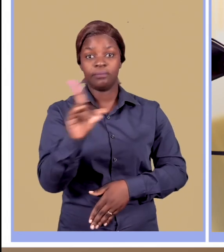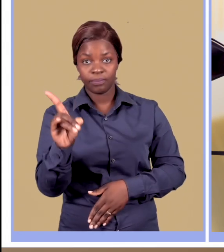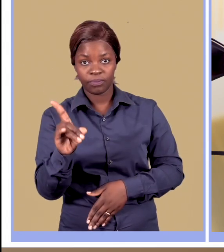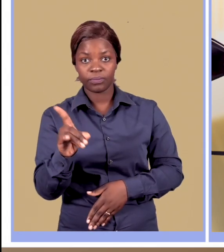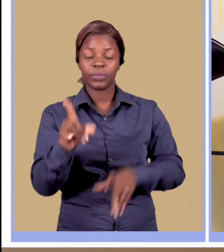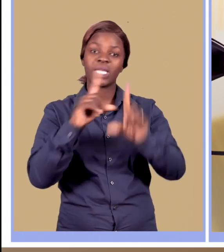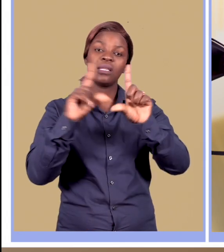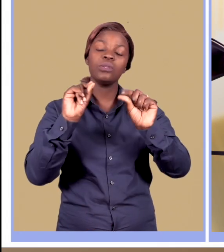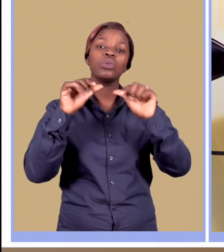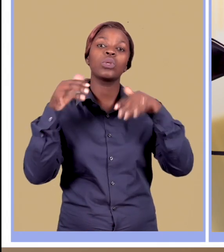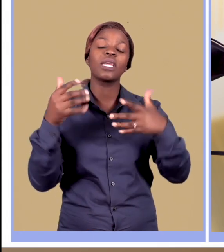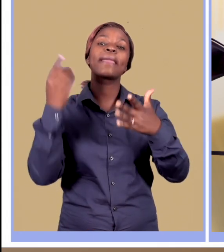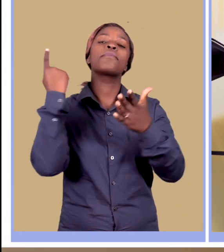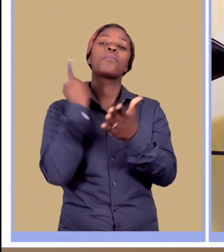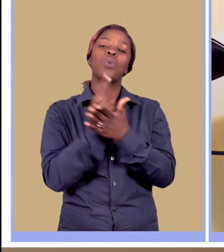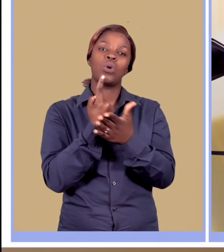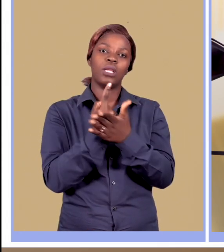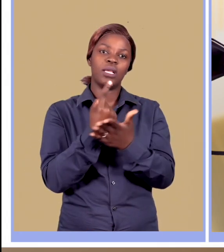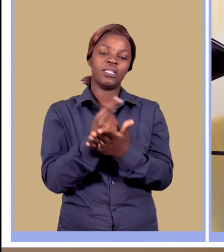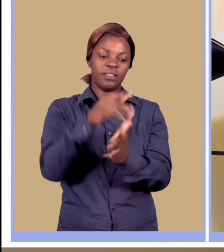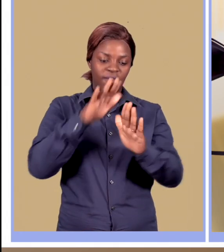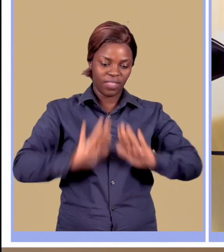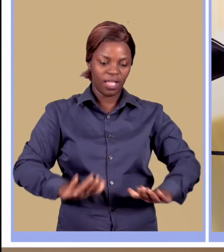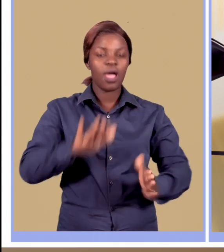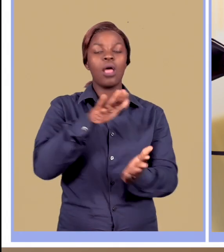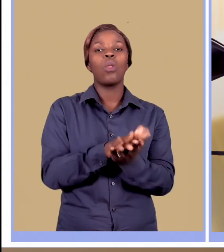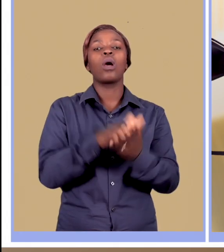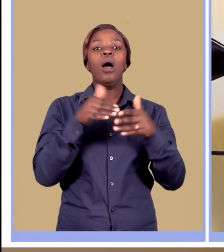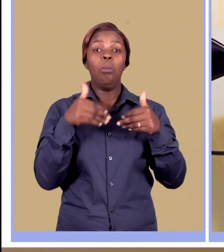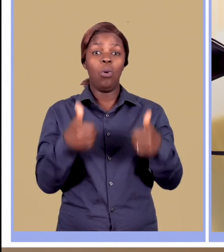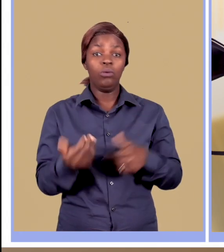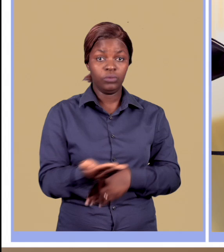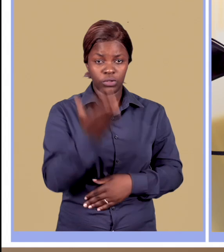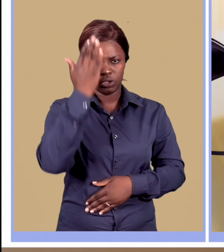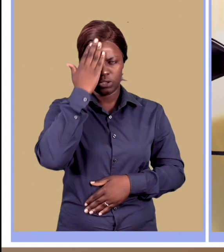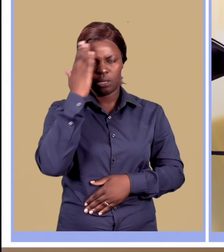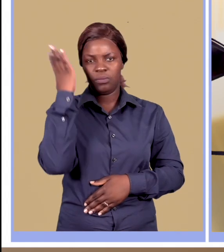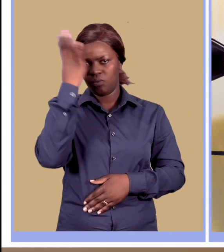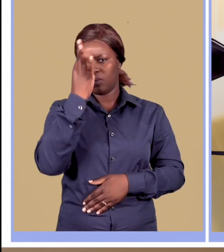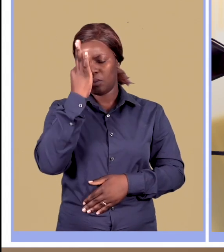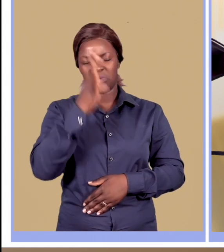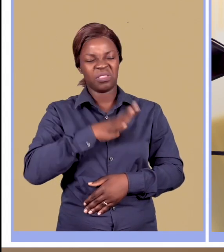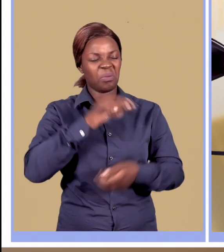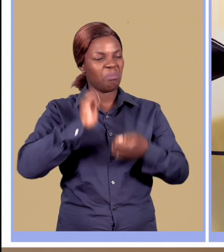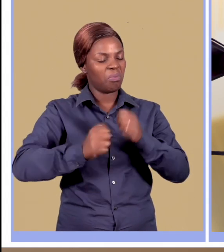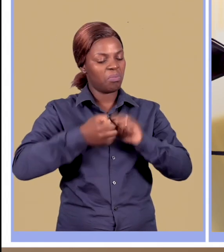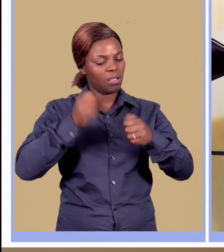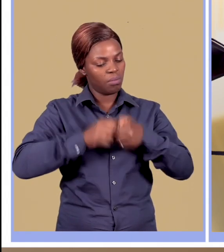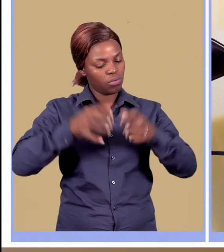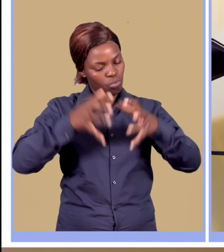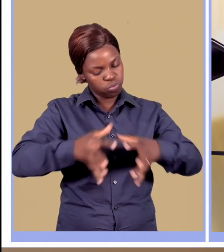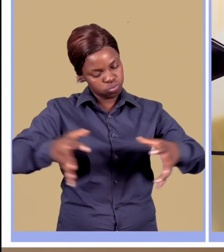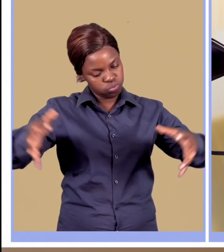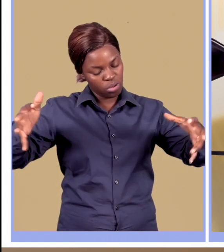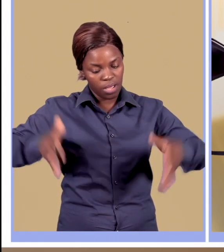deficiência, mas da importância dela se encontrar em lugares seguros. Como sabe, Nampula tem muitos problemas de